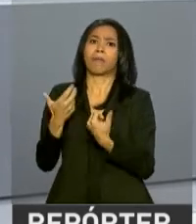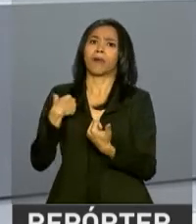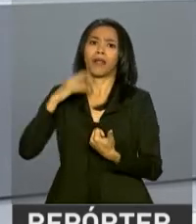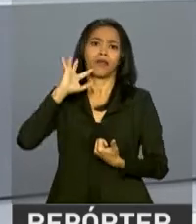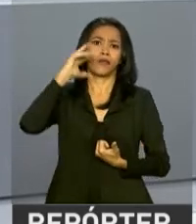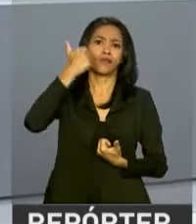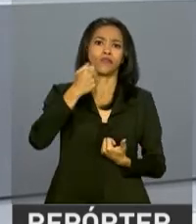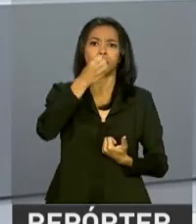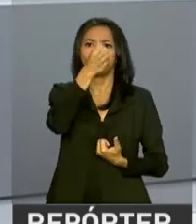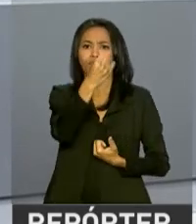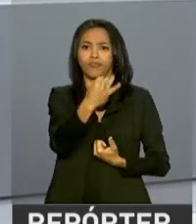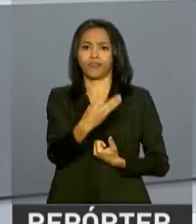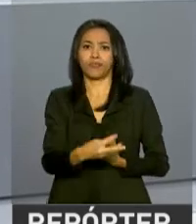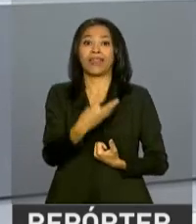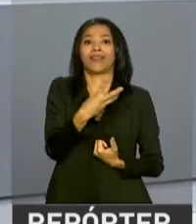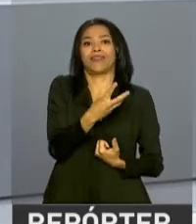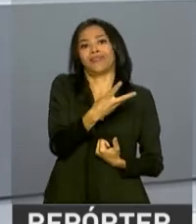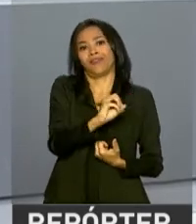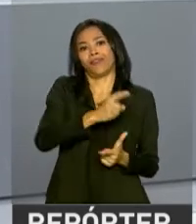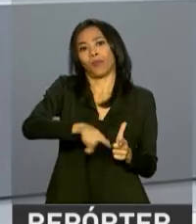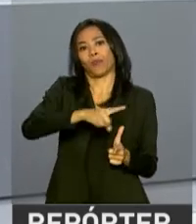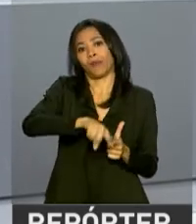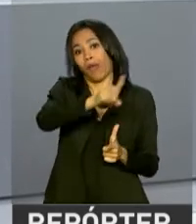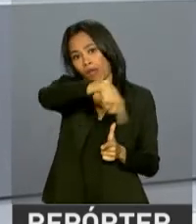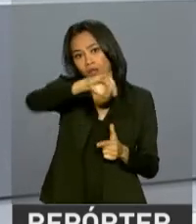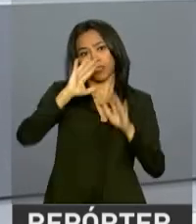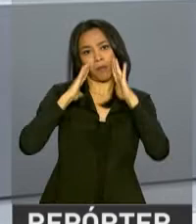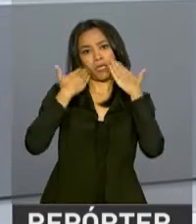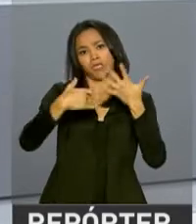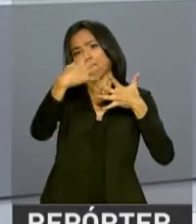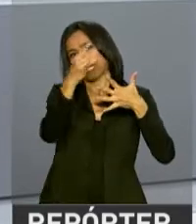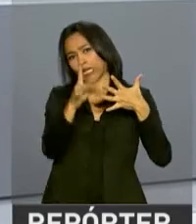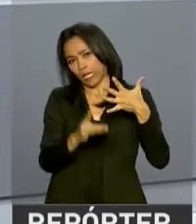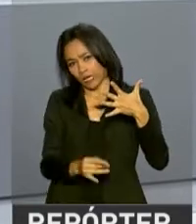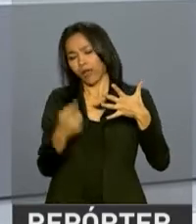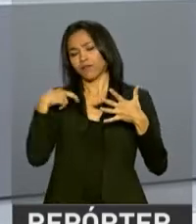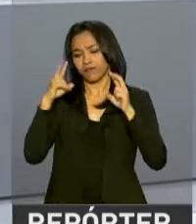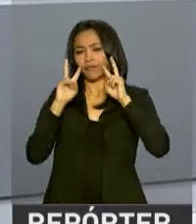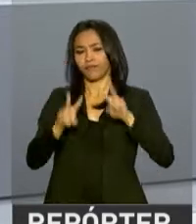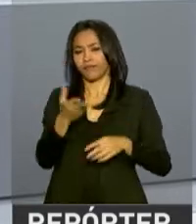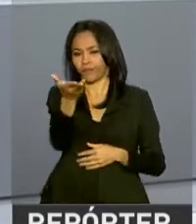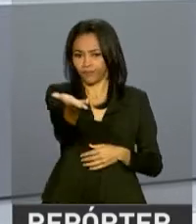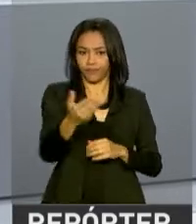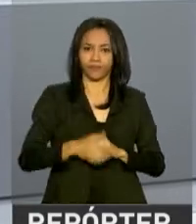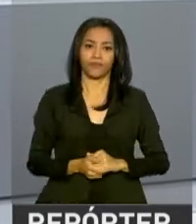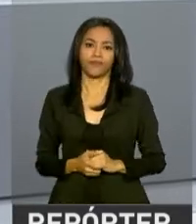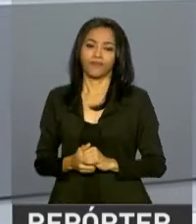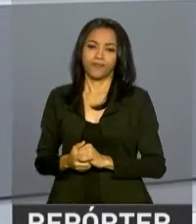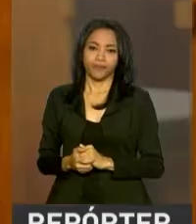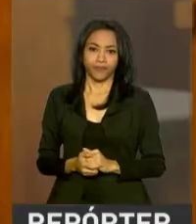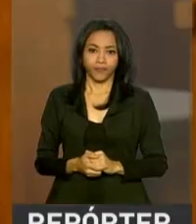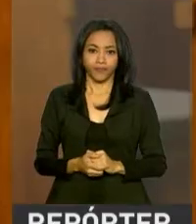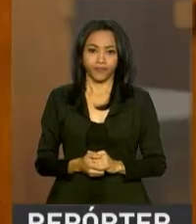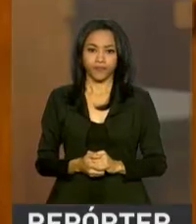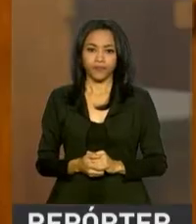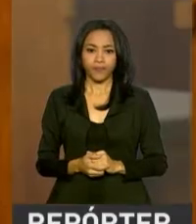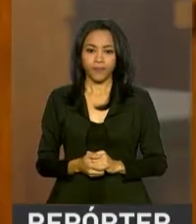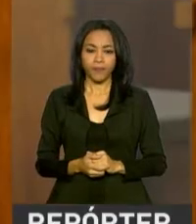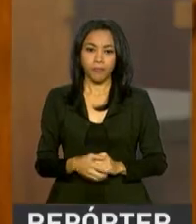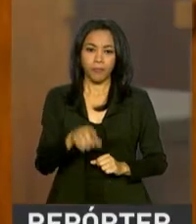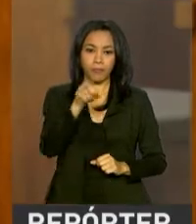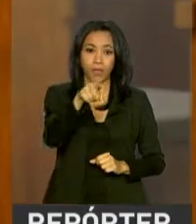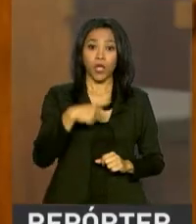problemas apresentados pelos próprios trabalhadores os detalhes na reportagem de joão pedro neto o